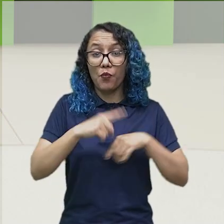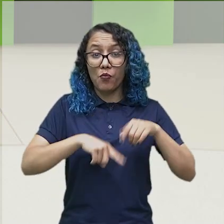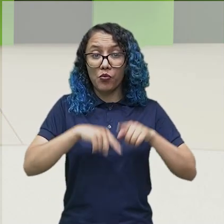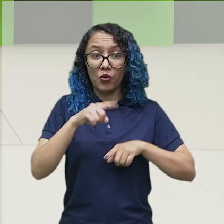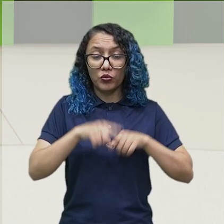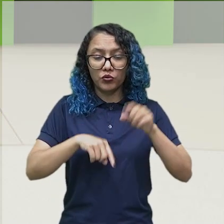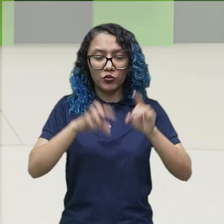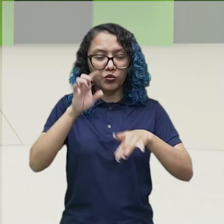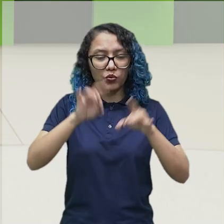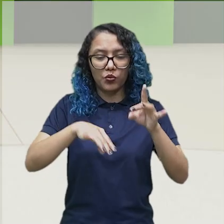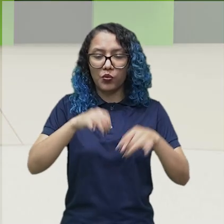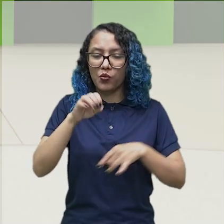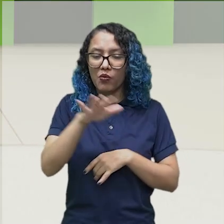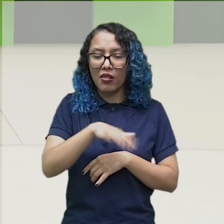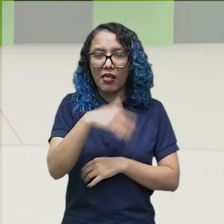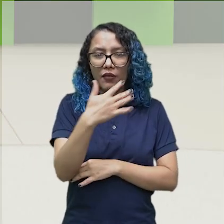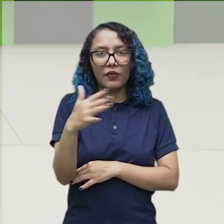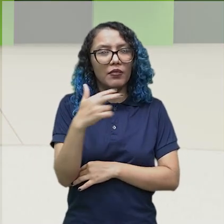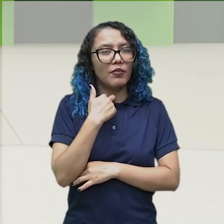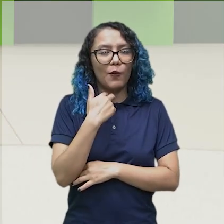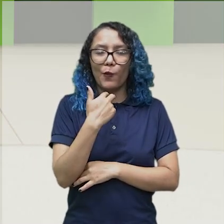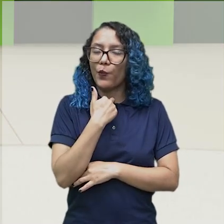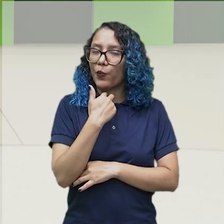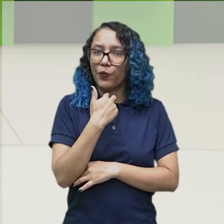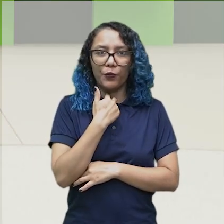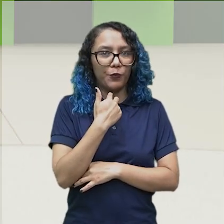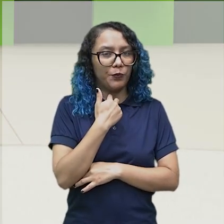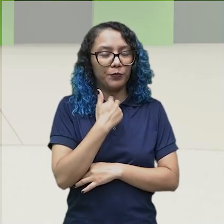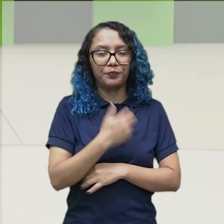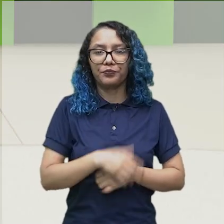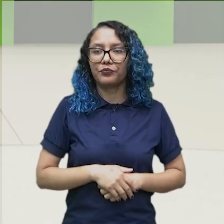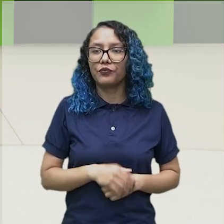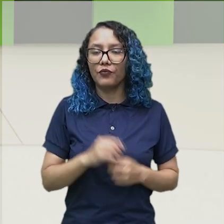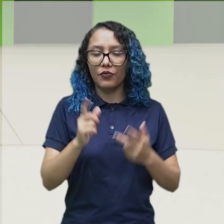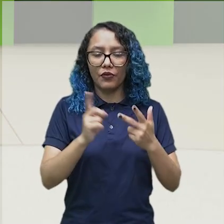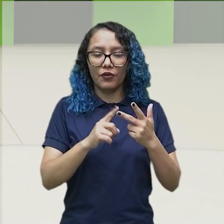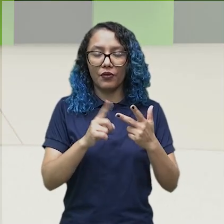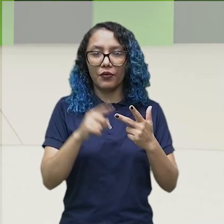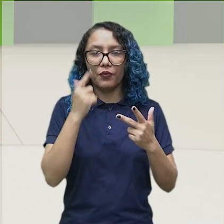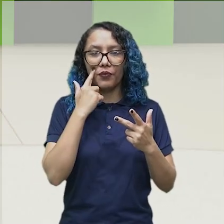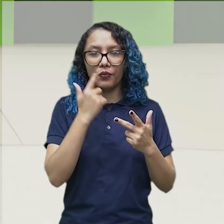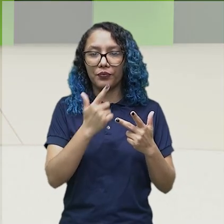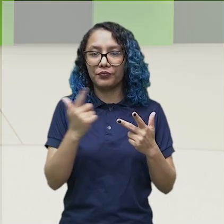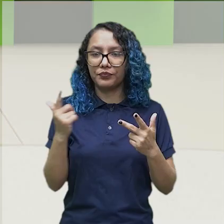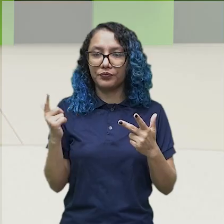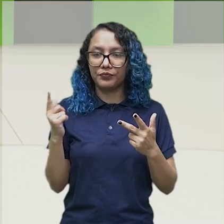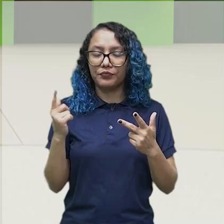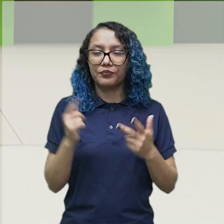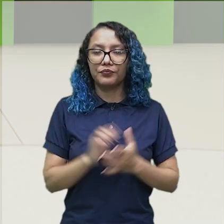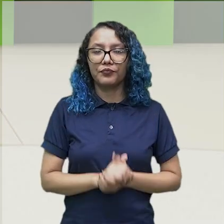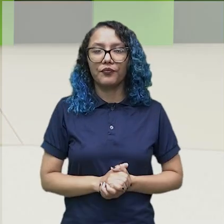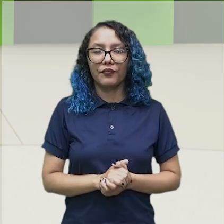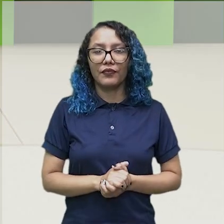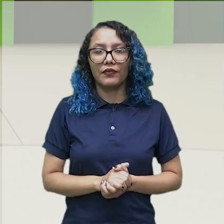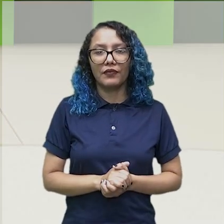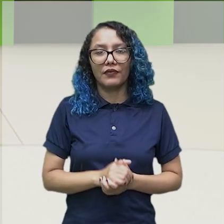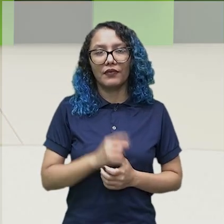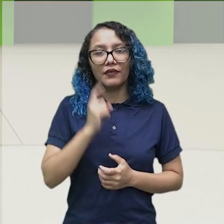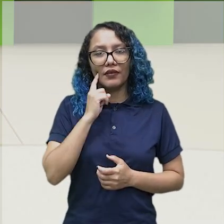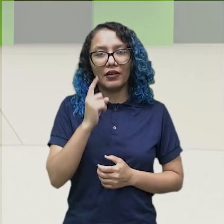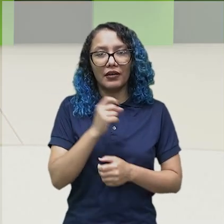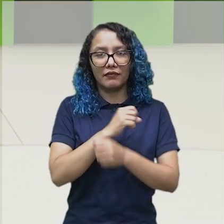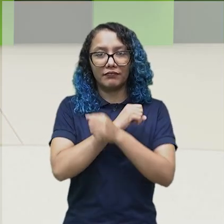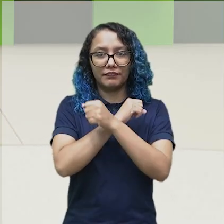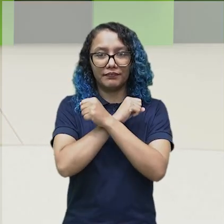nenhum, ser jogado no meio ambiente de qualquer maneira, né. Temos ainda ali o último, que é a caveirinha, a